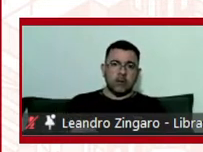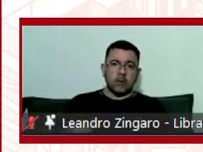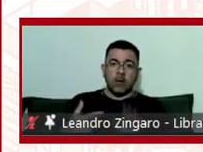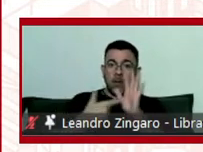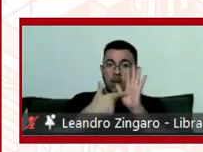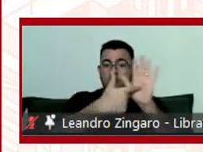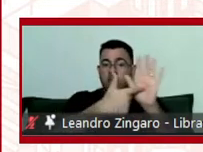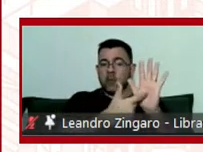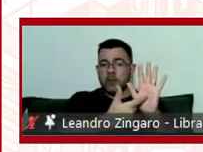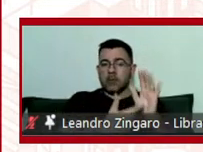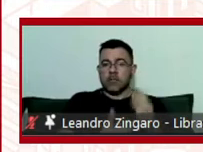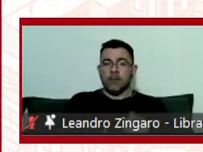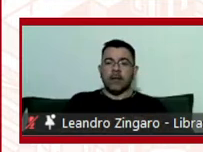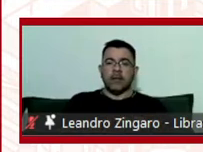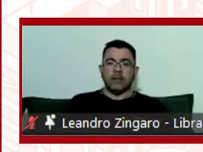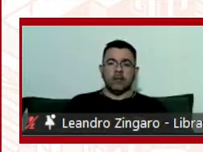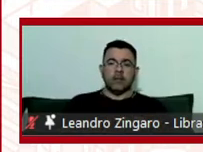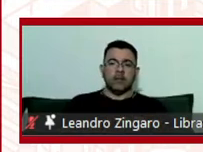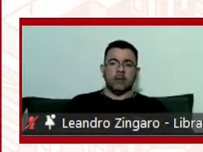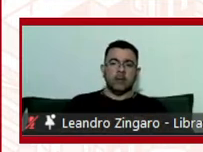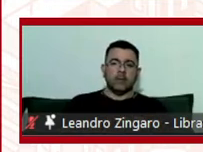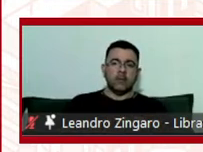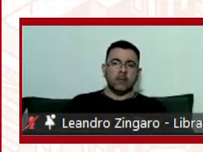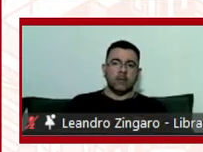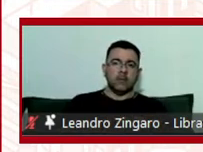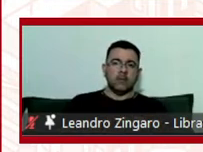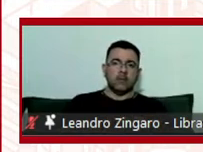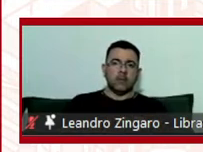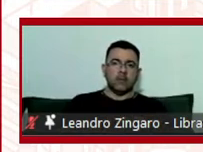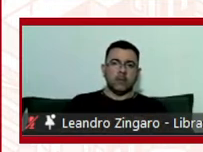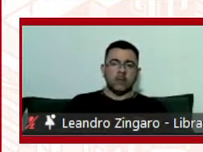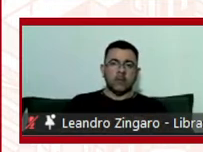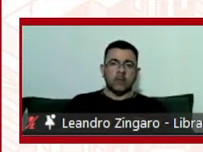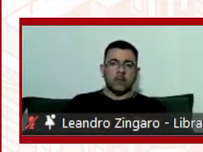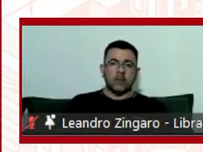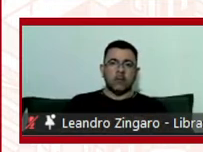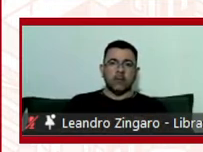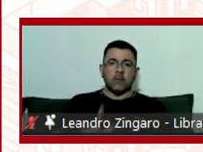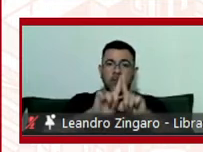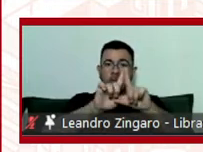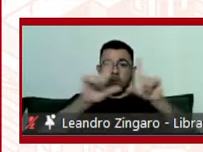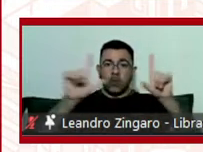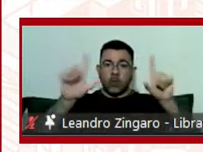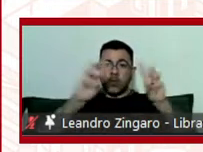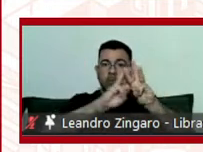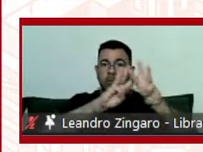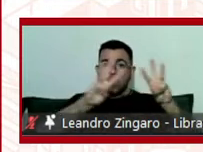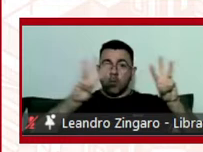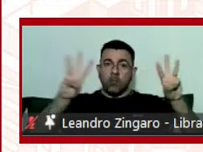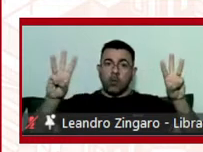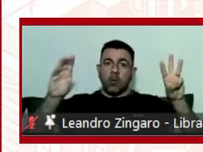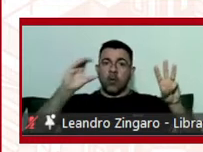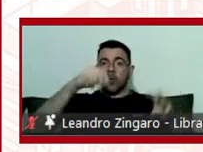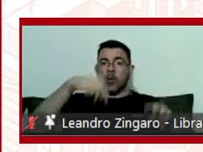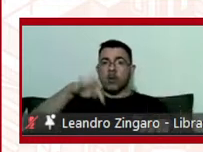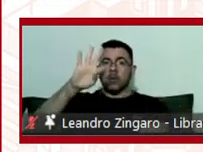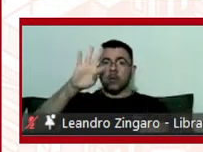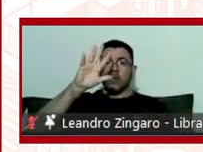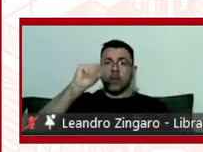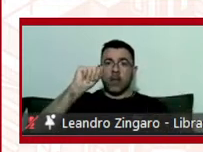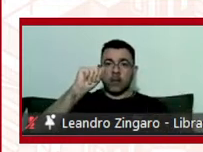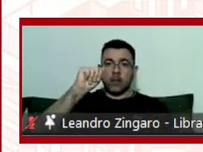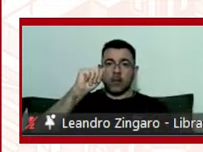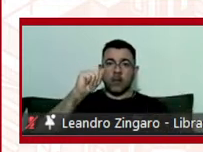pedir para vocês eu vou compartilhar aqui um link quem puder baixa aí o o conecta reci vão já ganhar